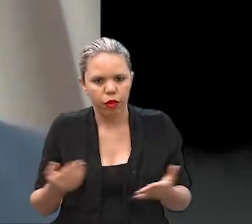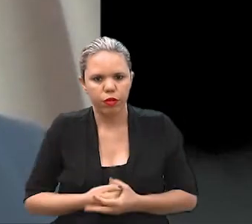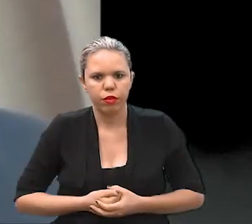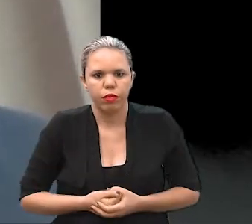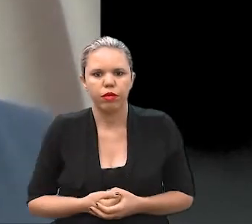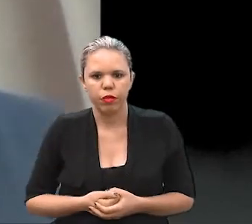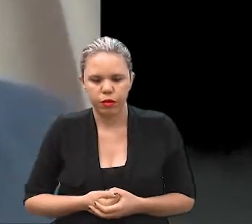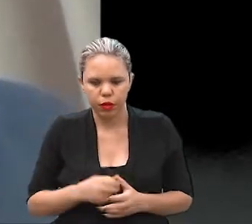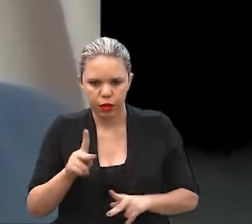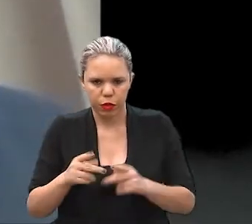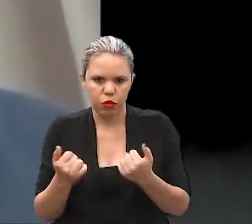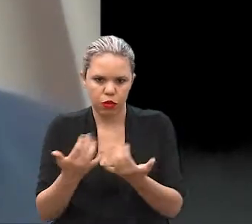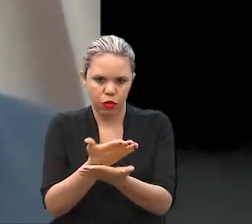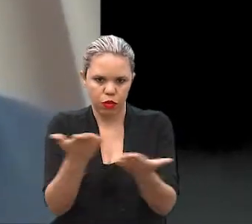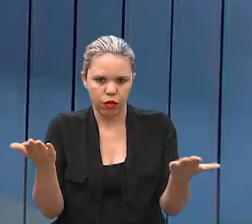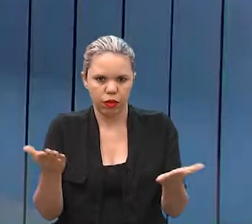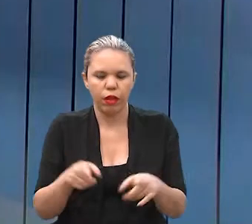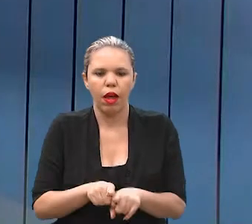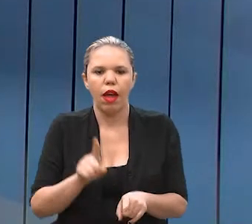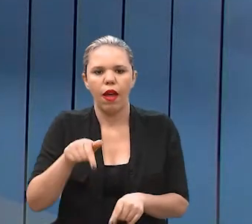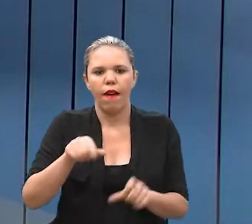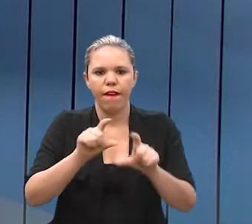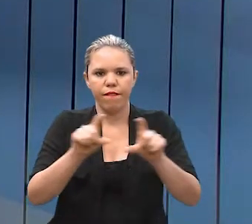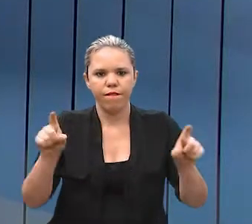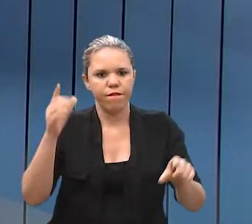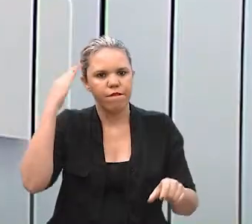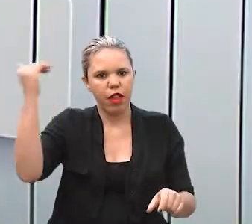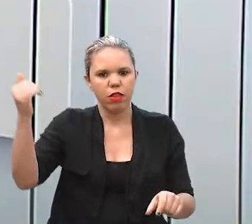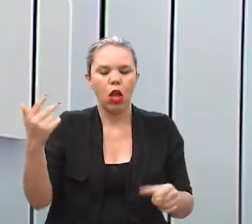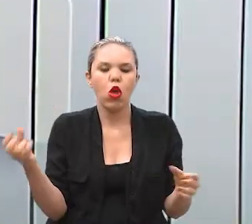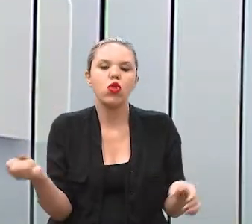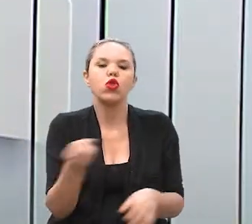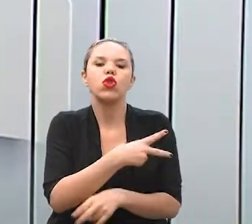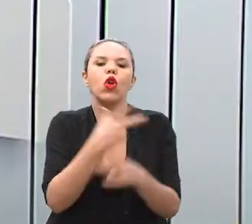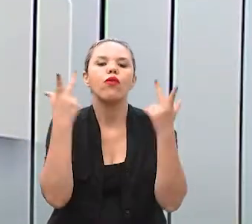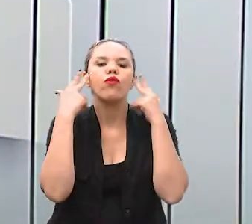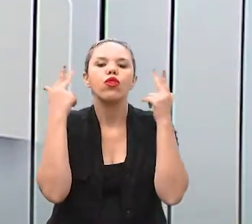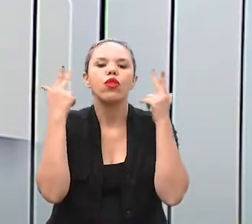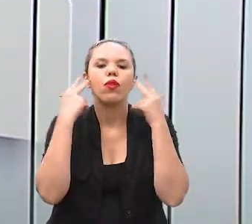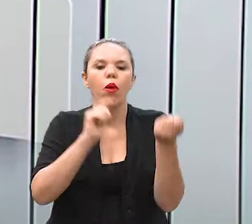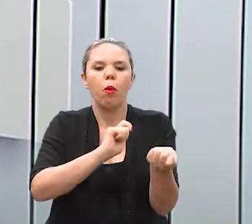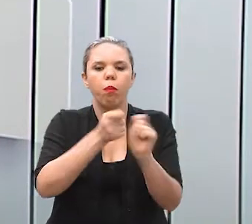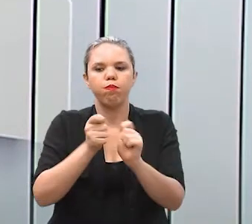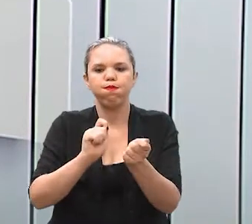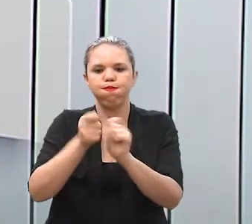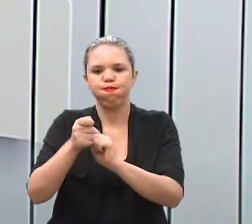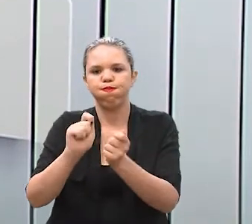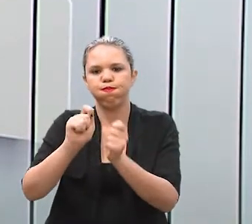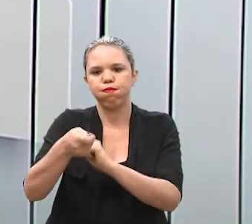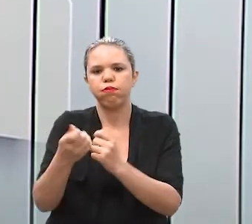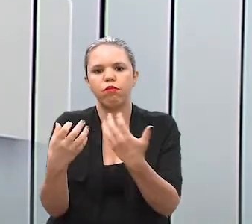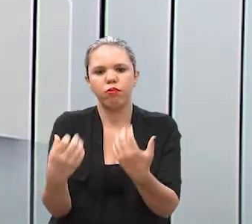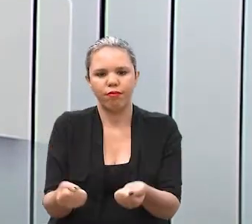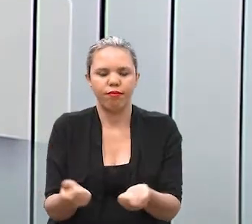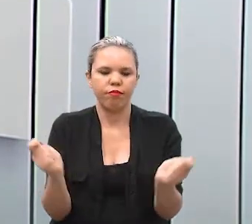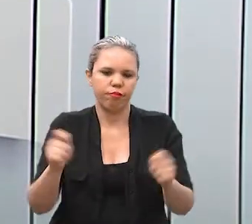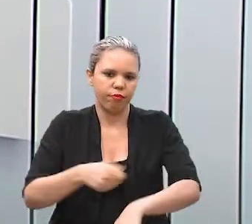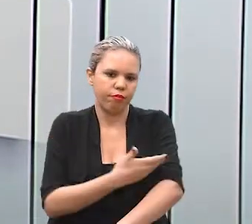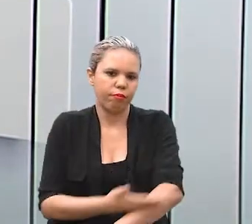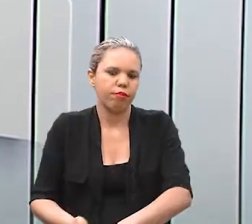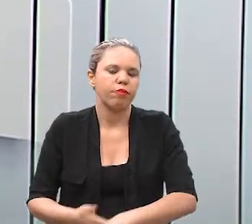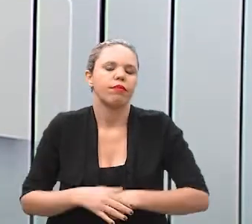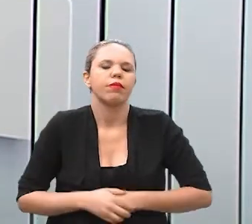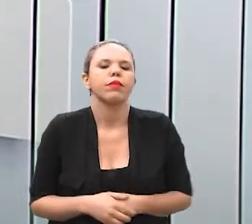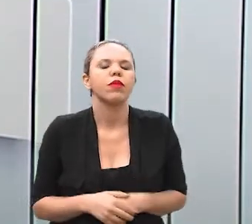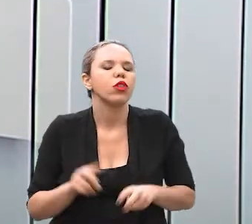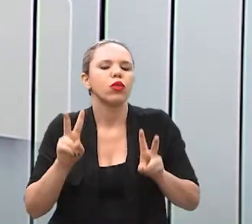nossa população. Aquela famosa frase, né? Um novo normal, nós vamos nos adaptando da maneira que dá. E sobre